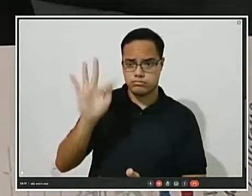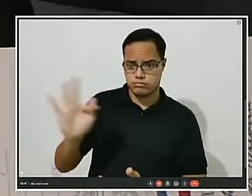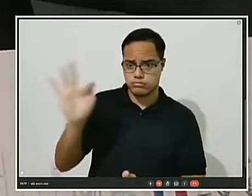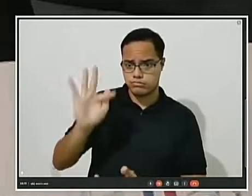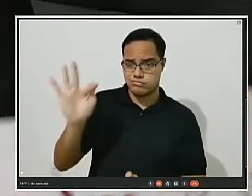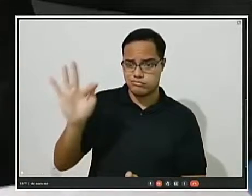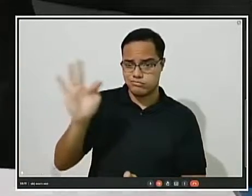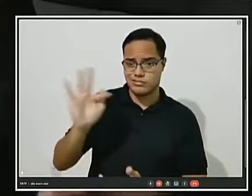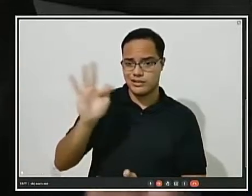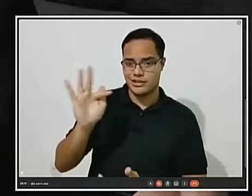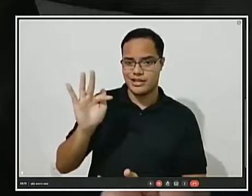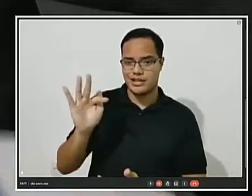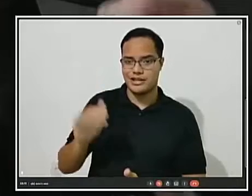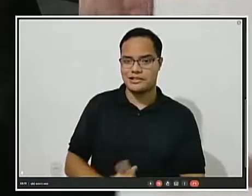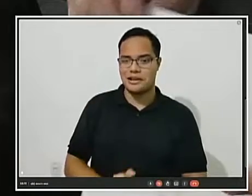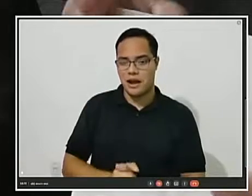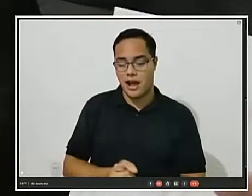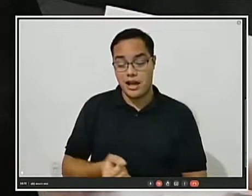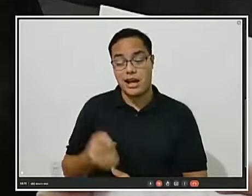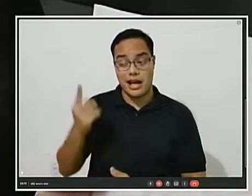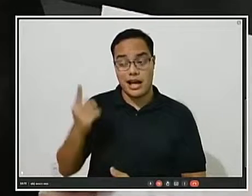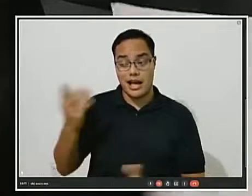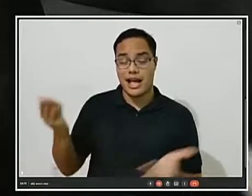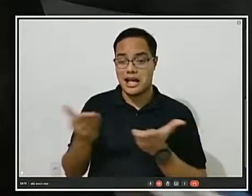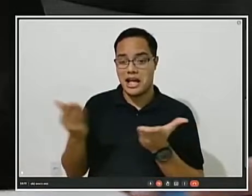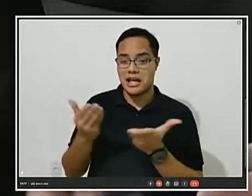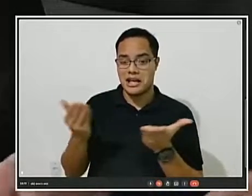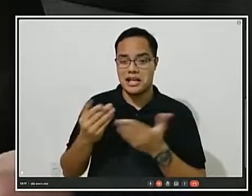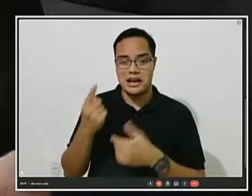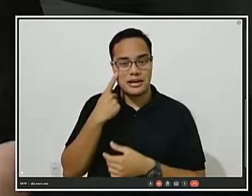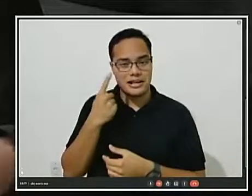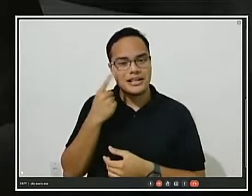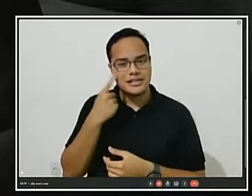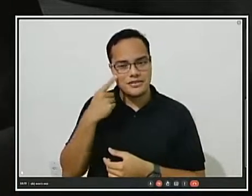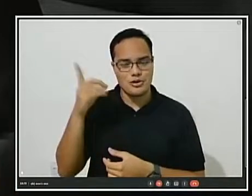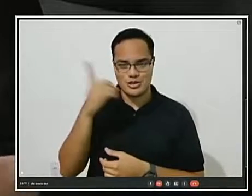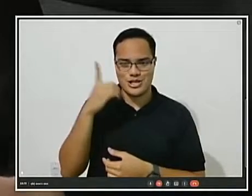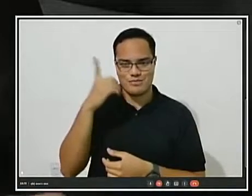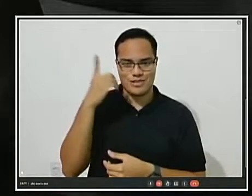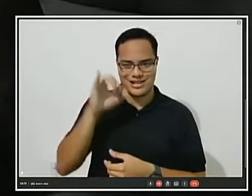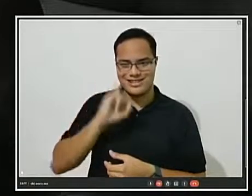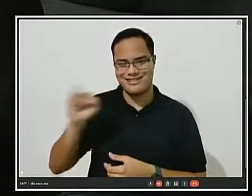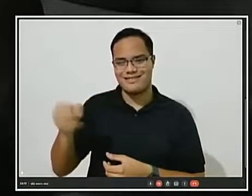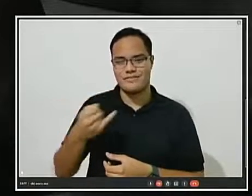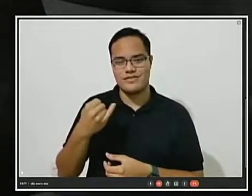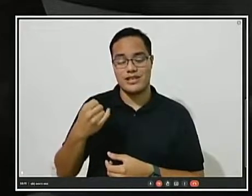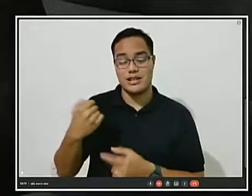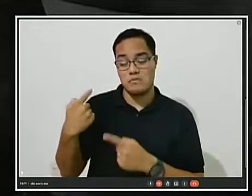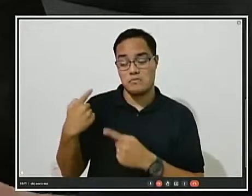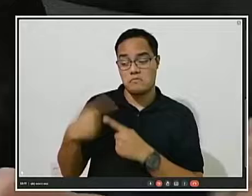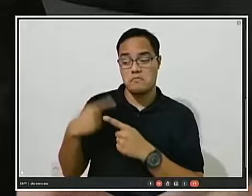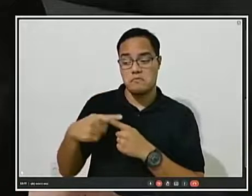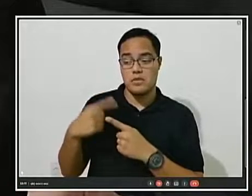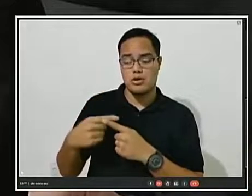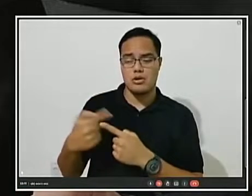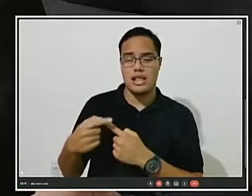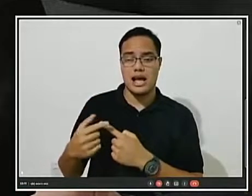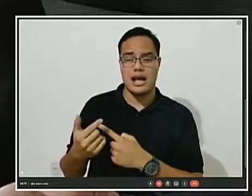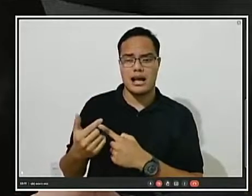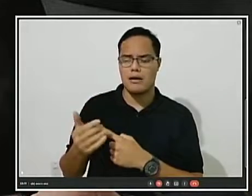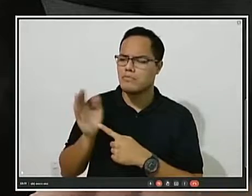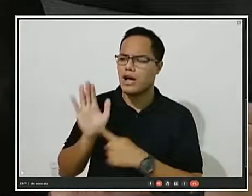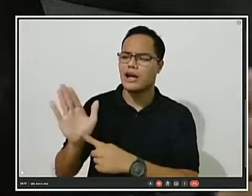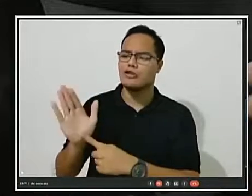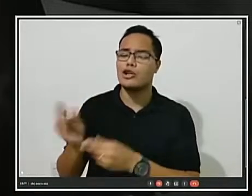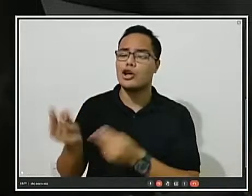procurar para poder ajudar nas eleições é mas eu falei o seguinte que eu só iria realmente apoiar